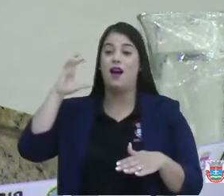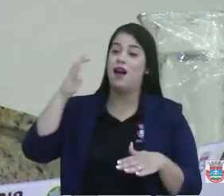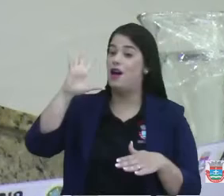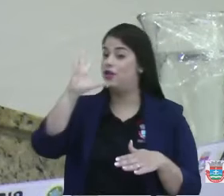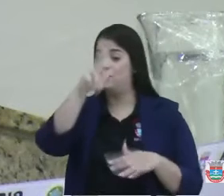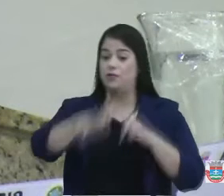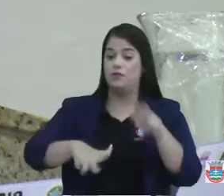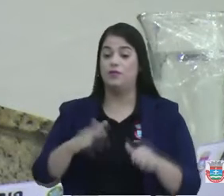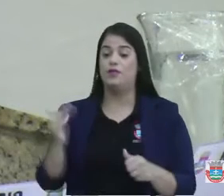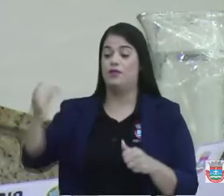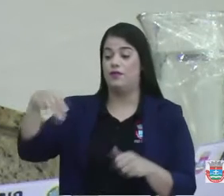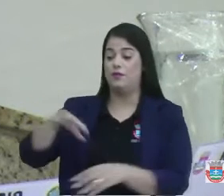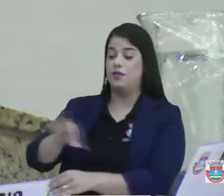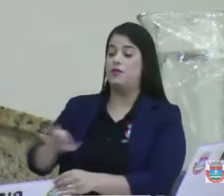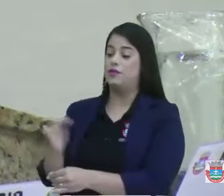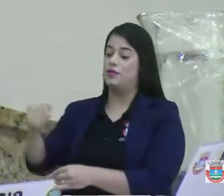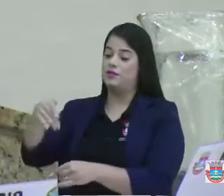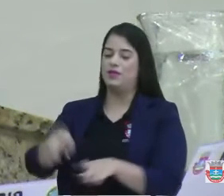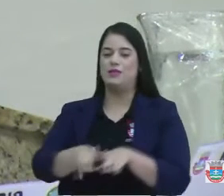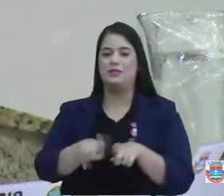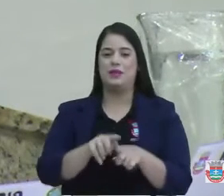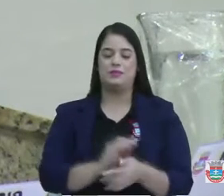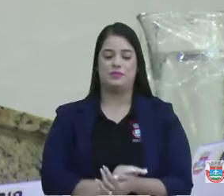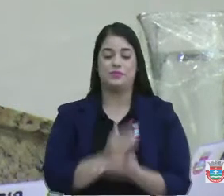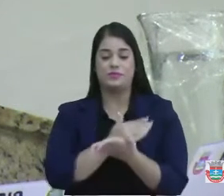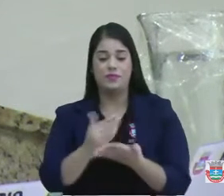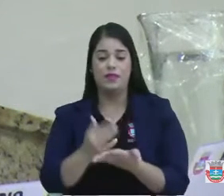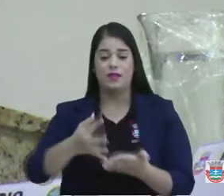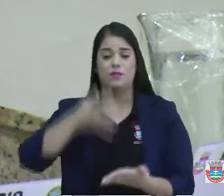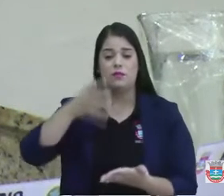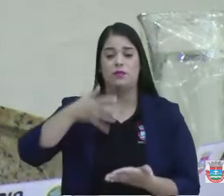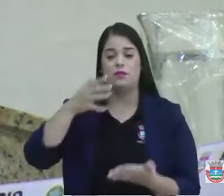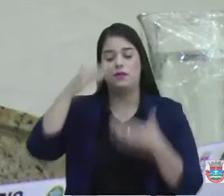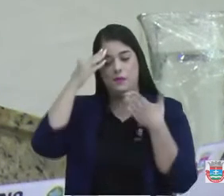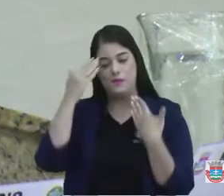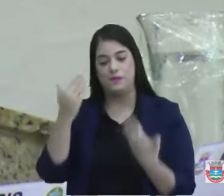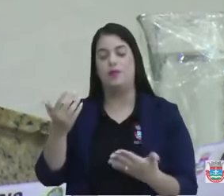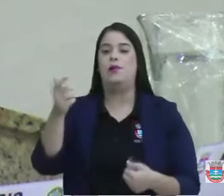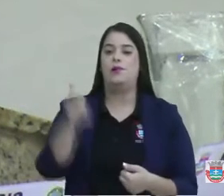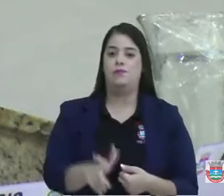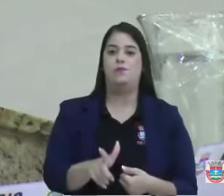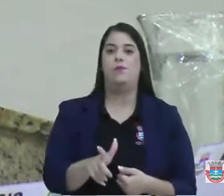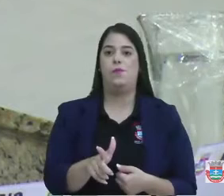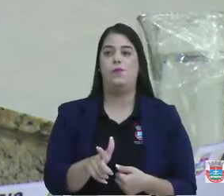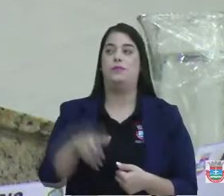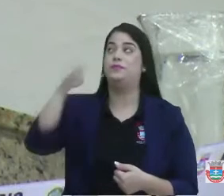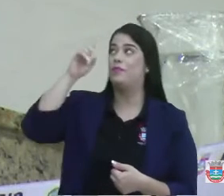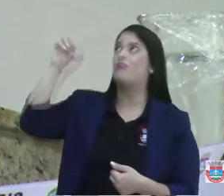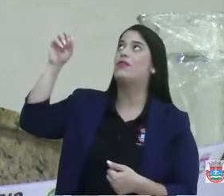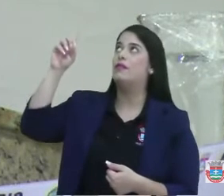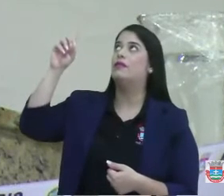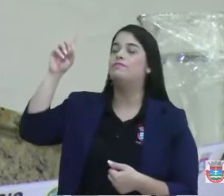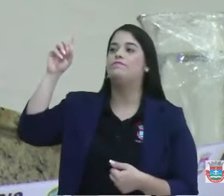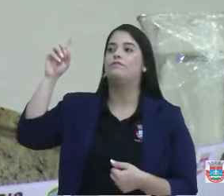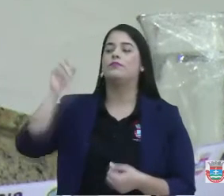Espírito Santo FM e também os internautas eu vou iniciar as minhas palavras agradecendo mais uma vez a Deus por